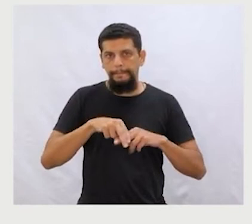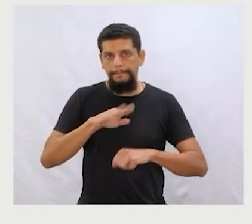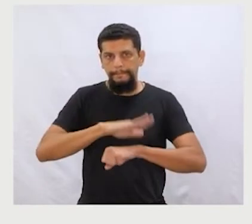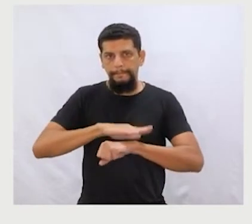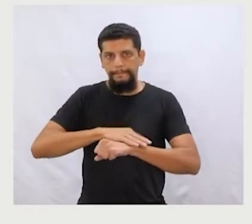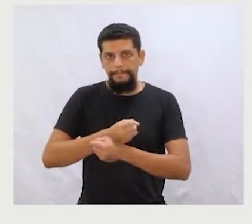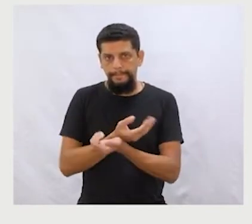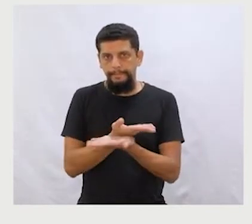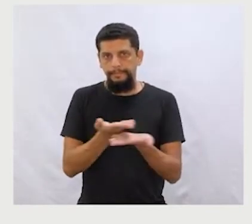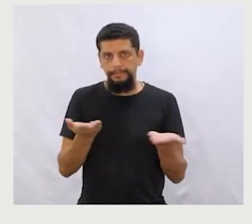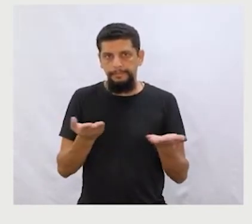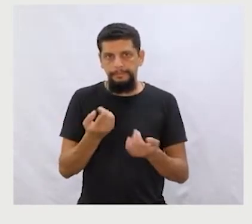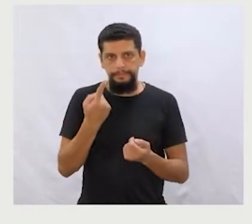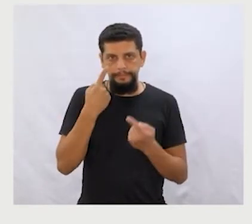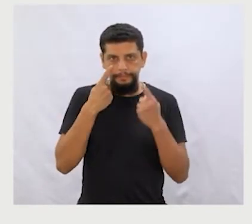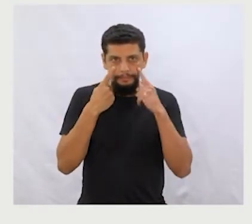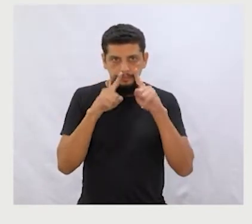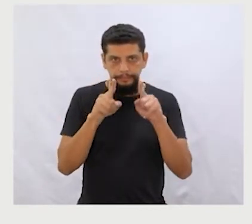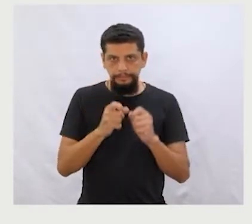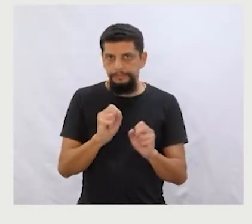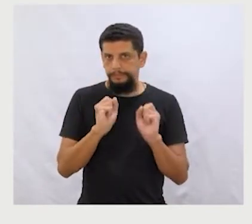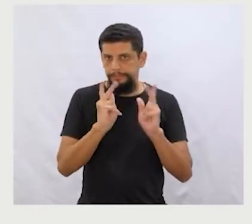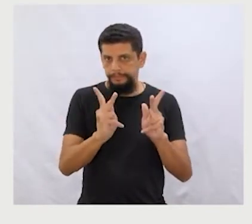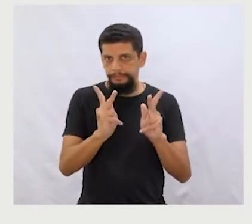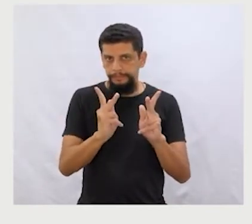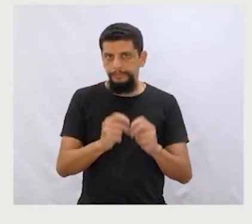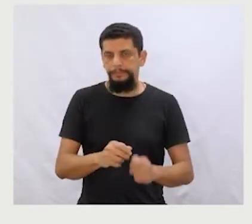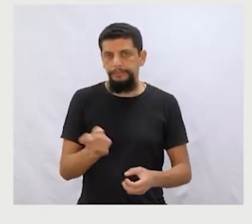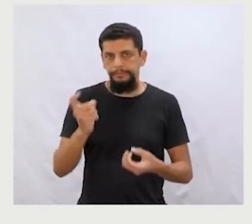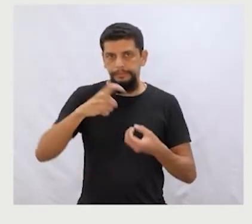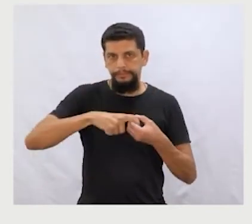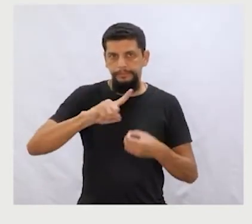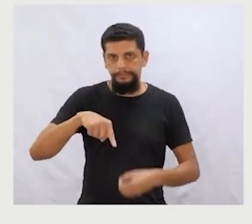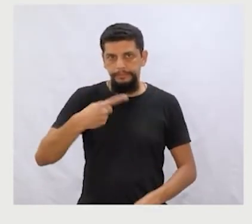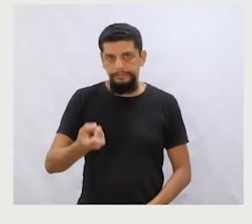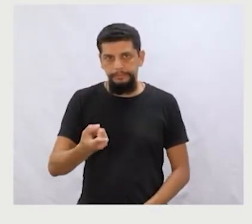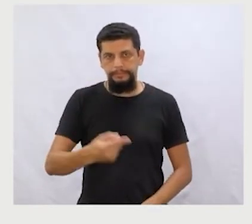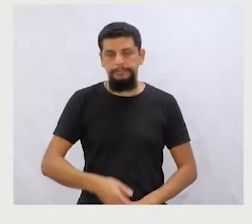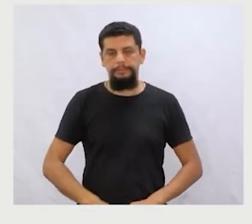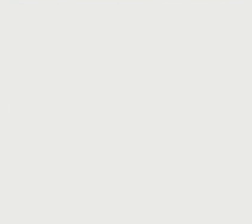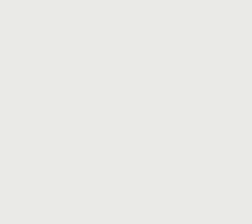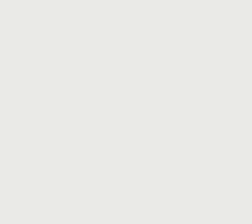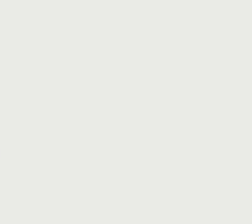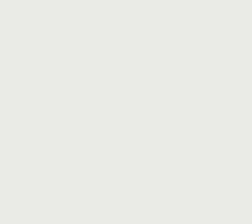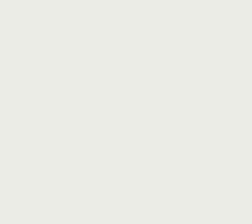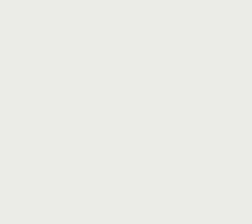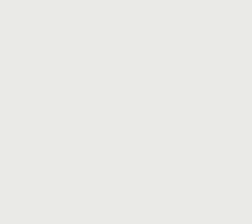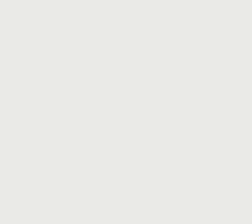nós vamos dar um tempinho para vocês resolverem, ok? Já voltamos.